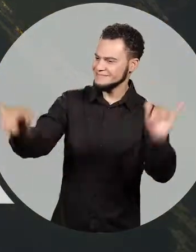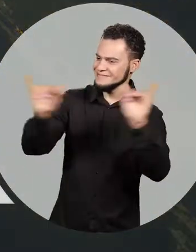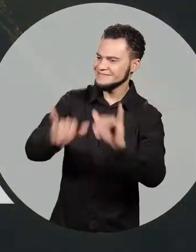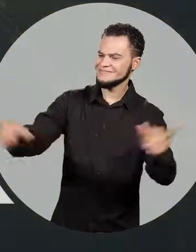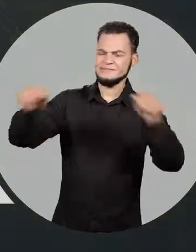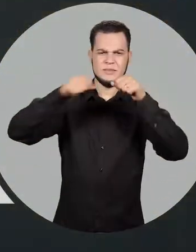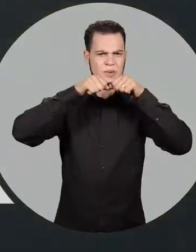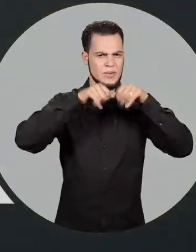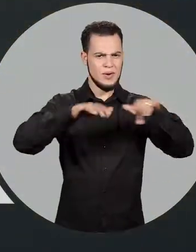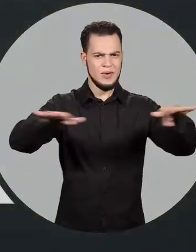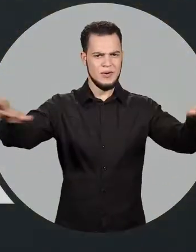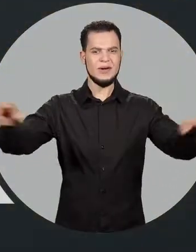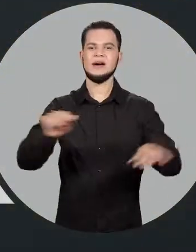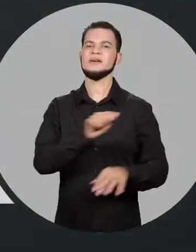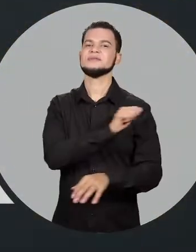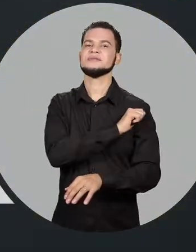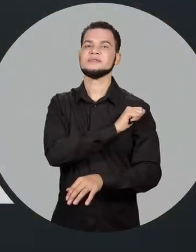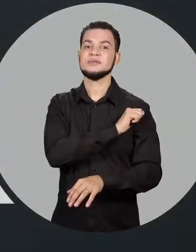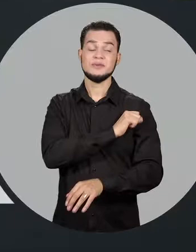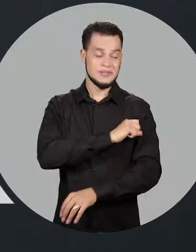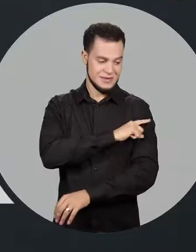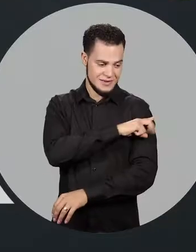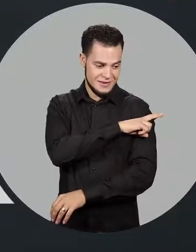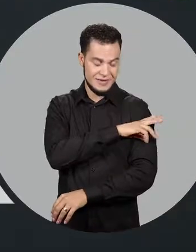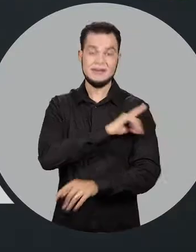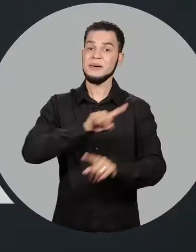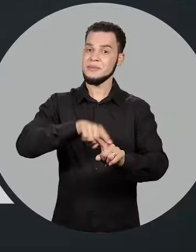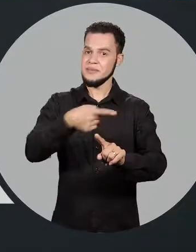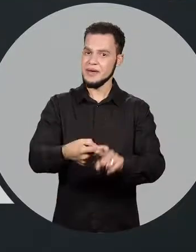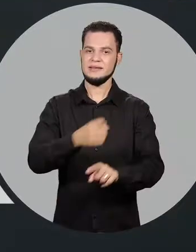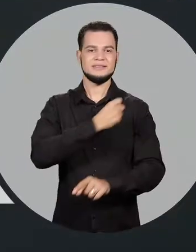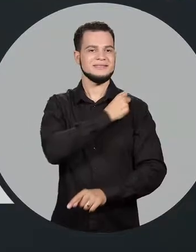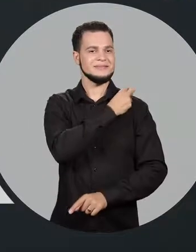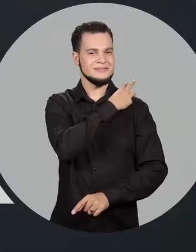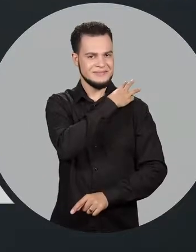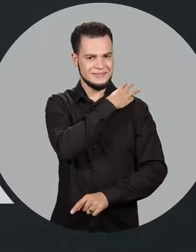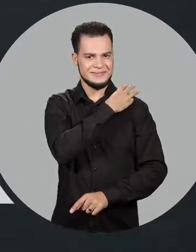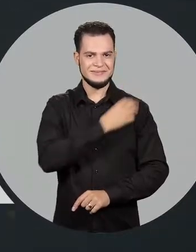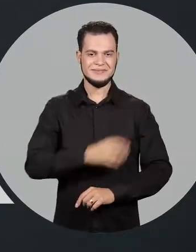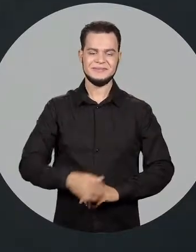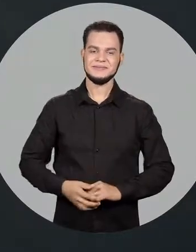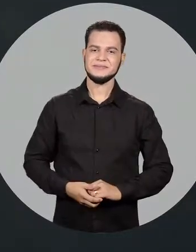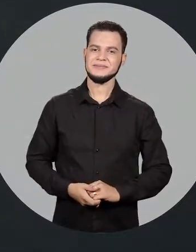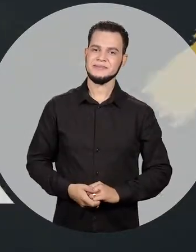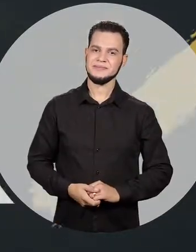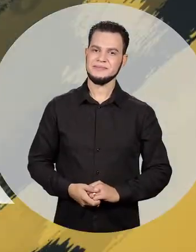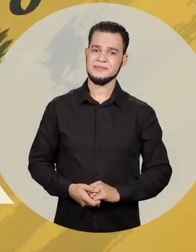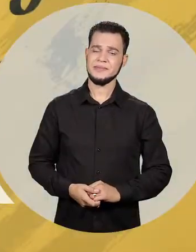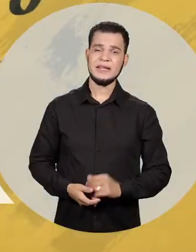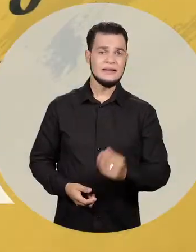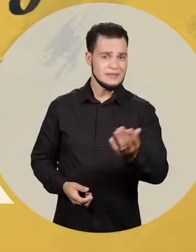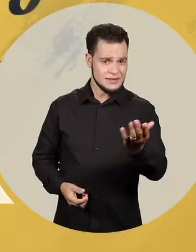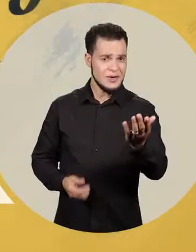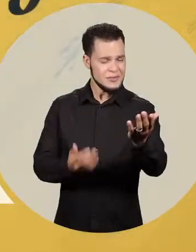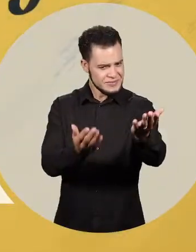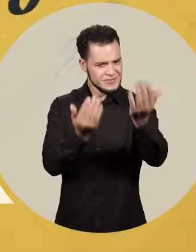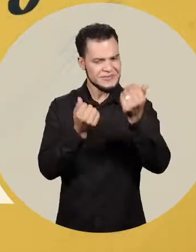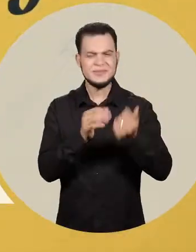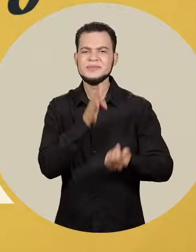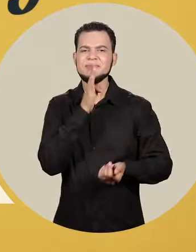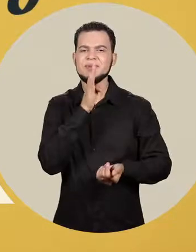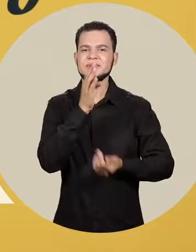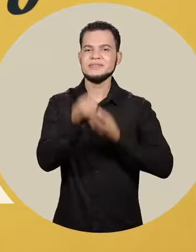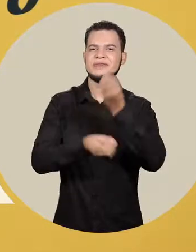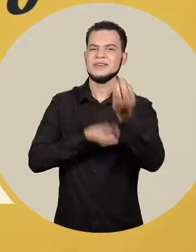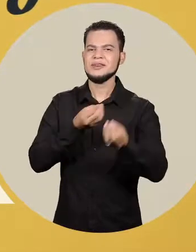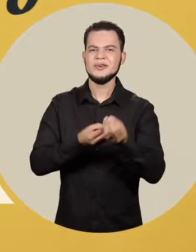potencial multiplicador aos estudantes do ensino fundamental nos anos iniciais e finais. Então vamos conhecer um pouco mais